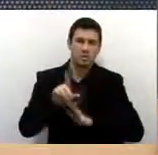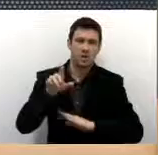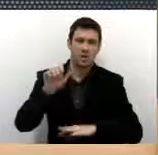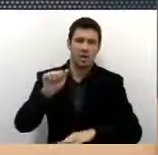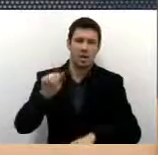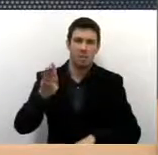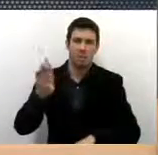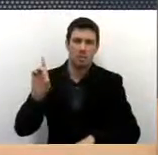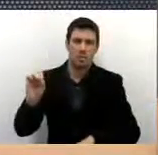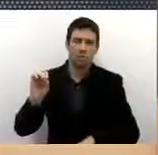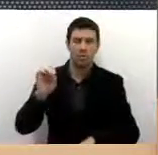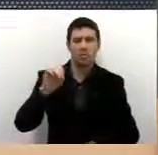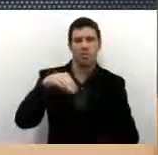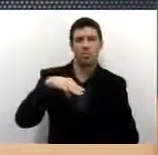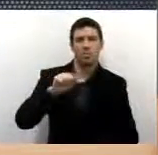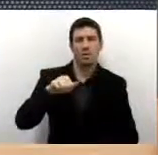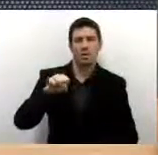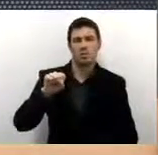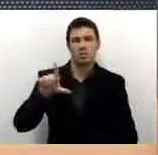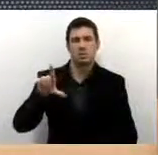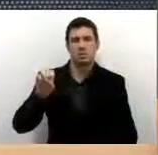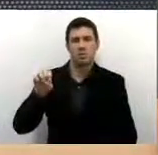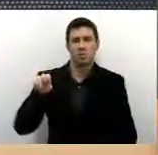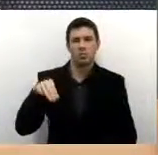senhor Abdo Maslum.